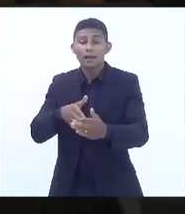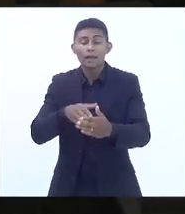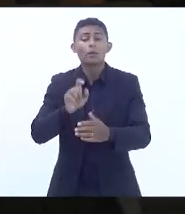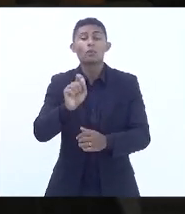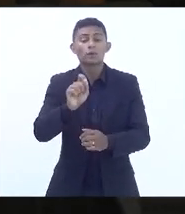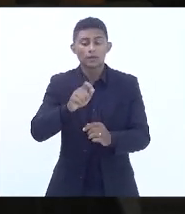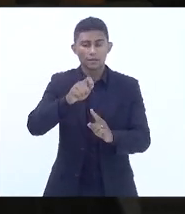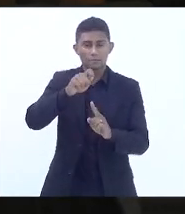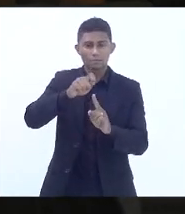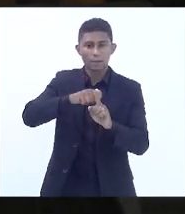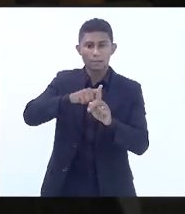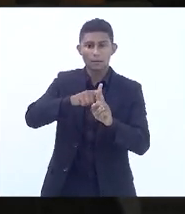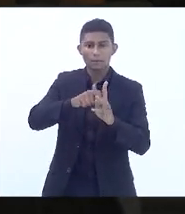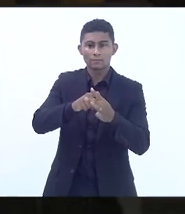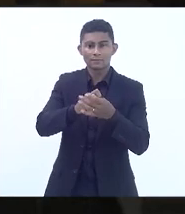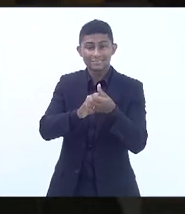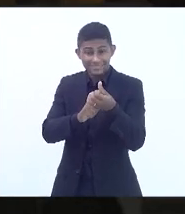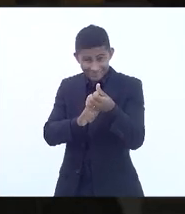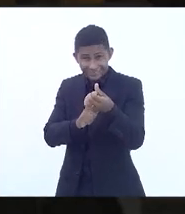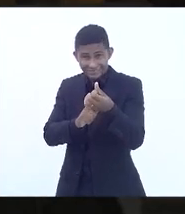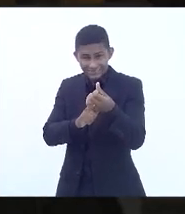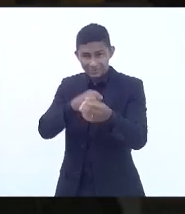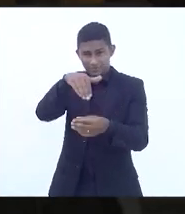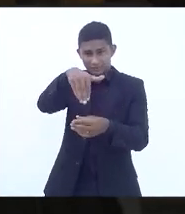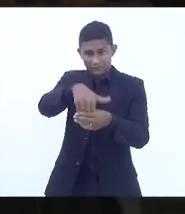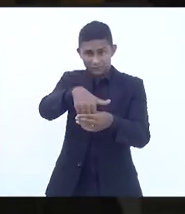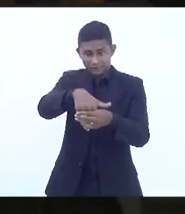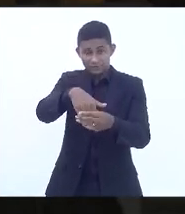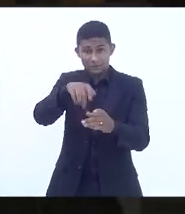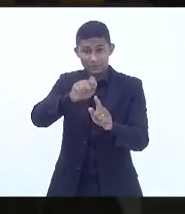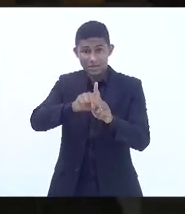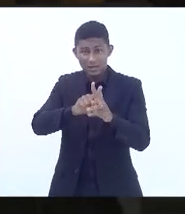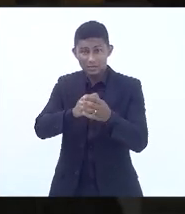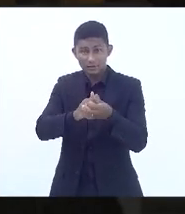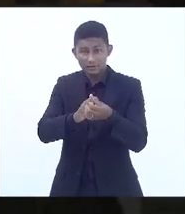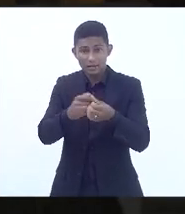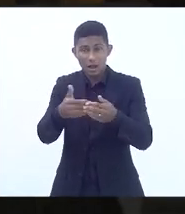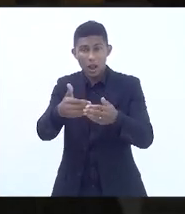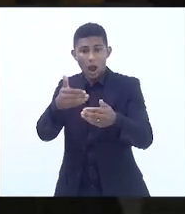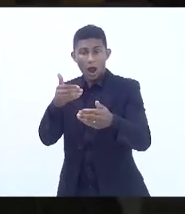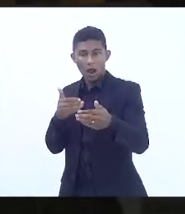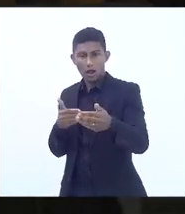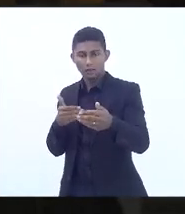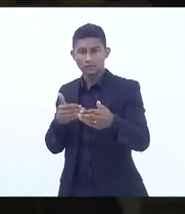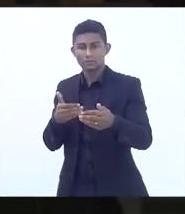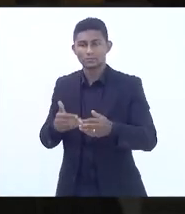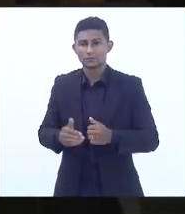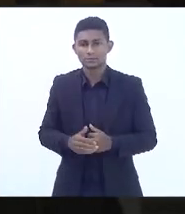até